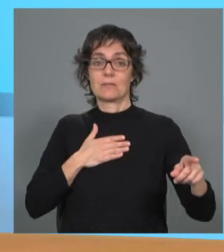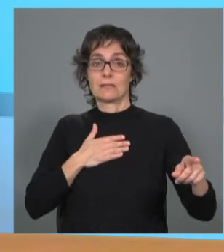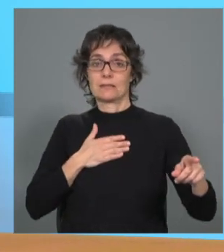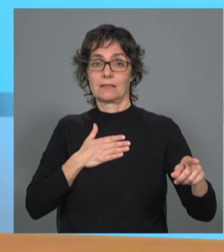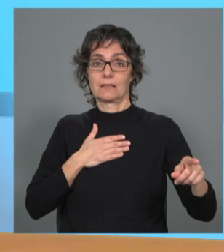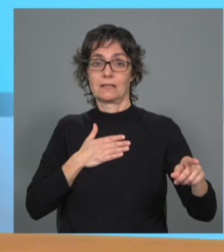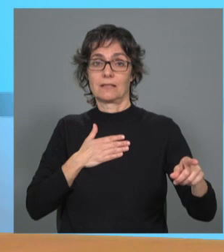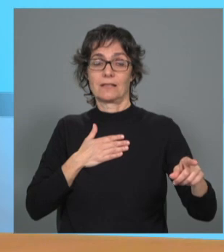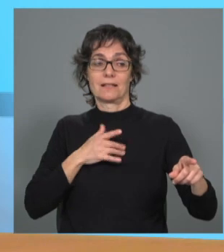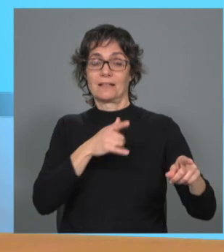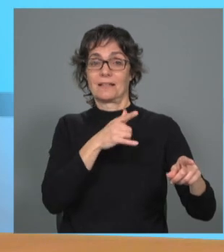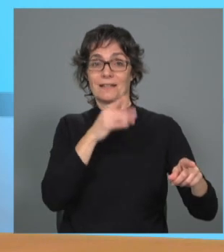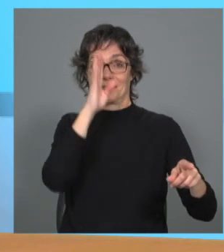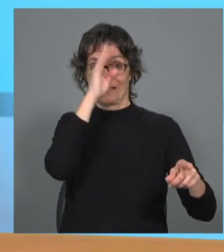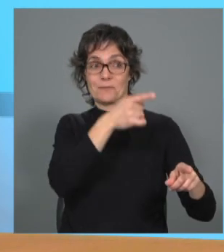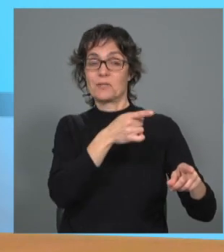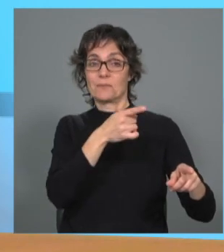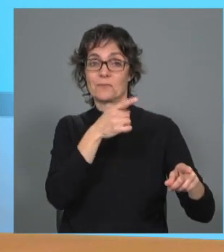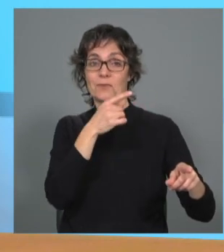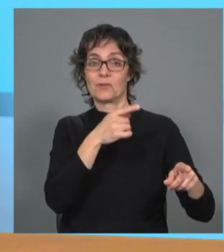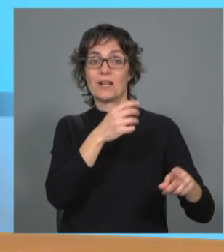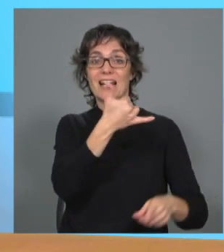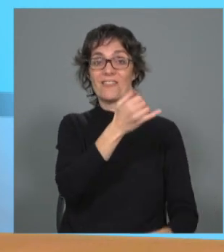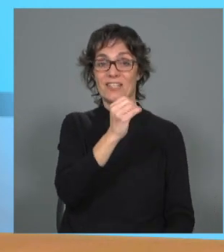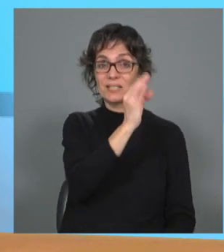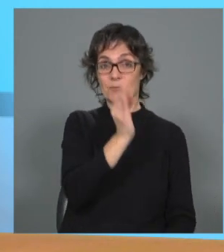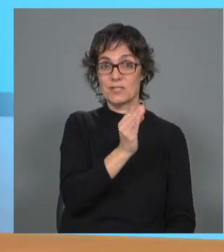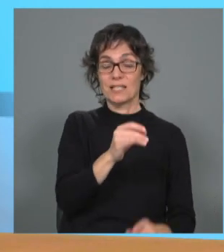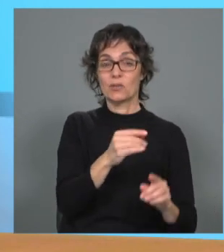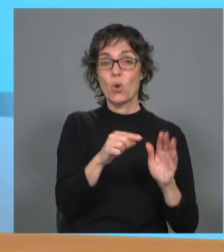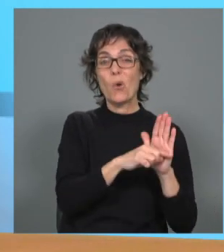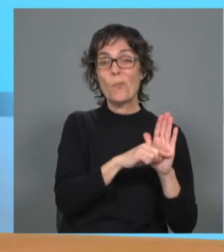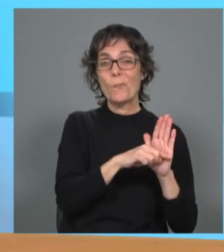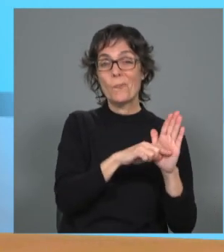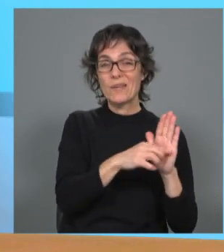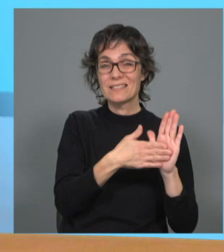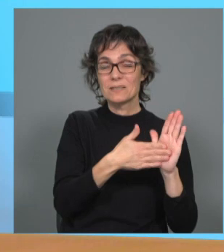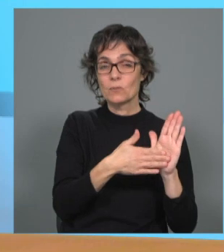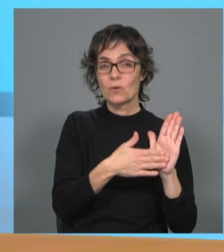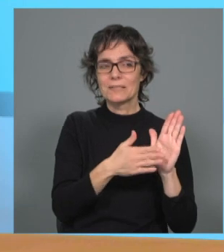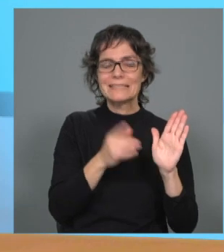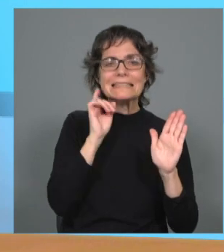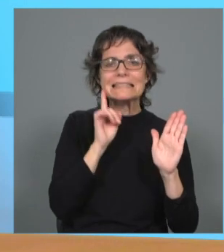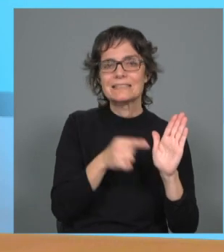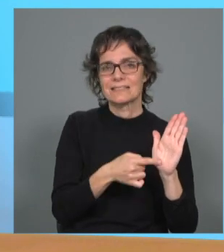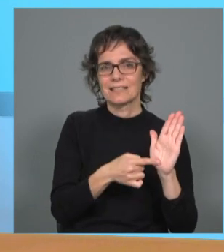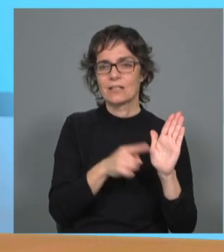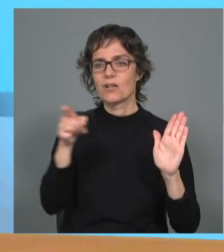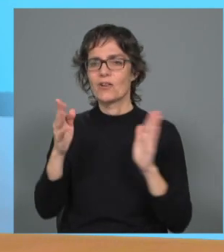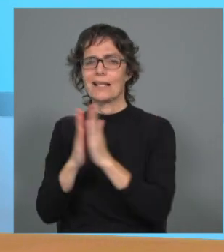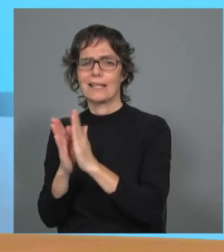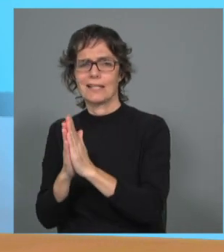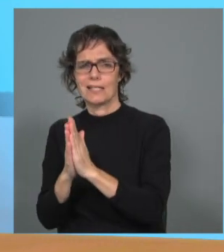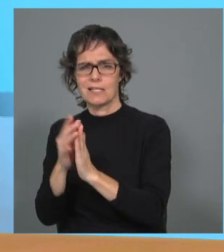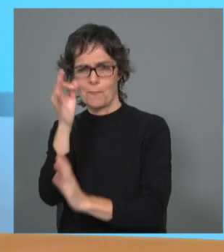os 20%, isso não tem impacto em termos de transformação. E, portanto, parece-me que o processo tem que ser bastante